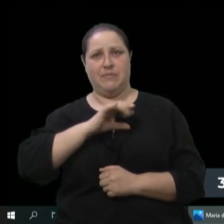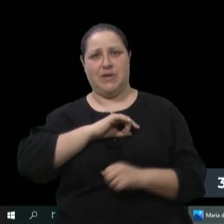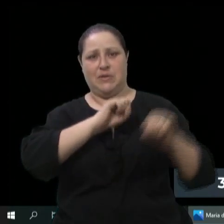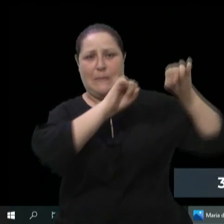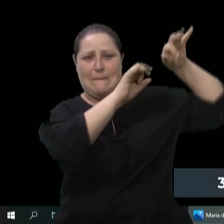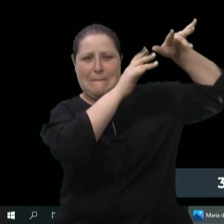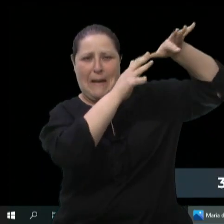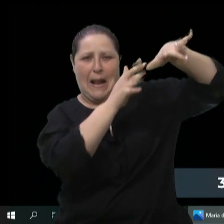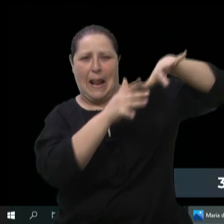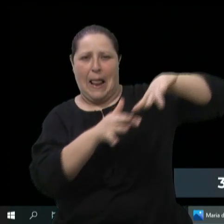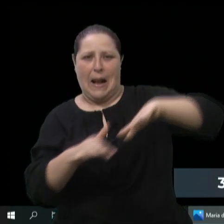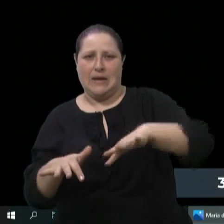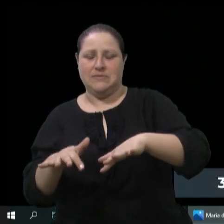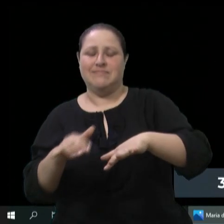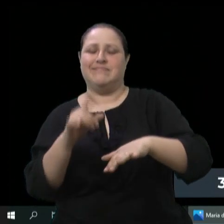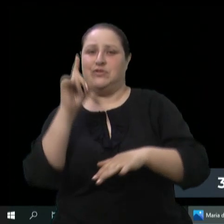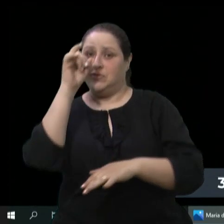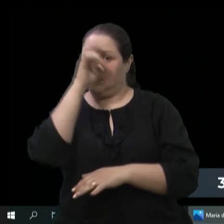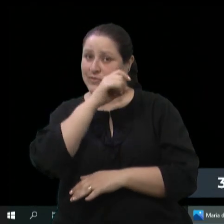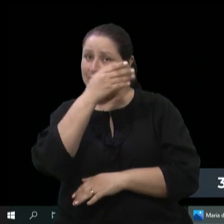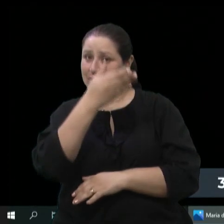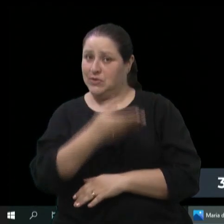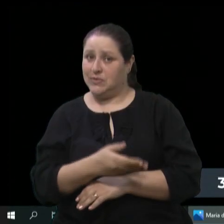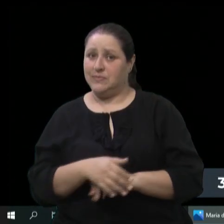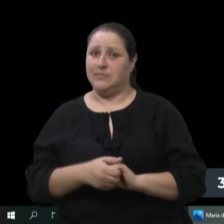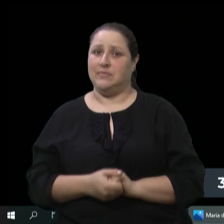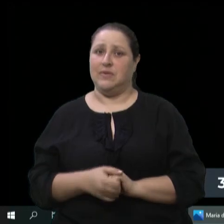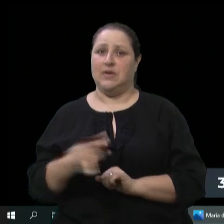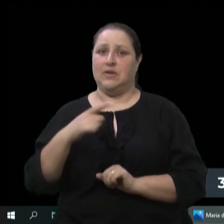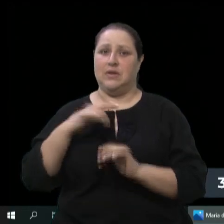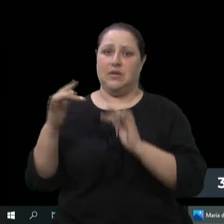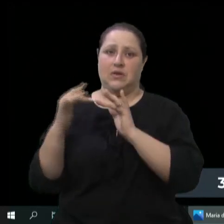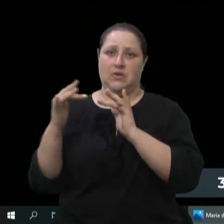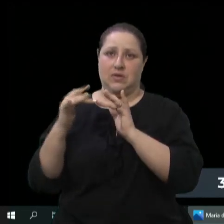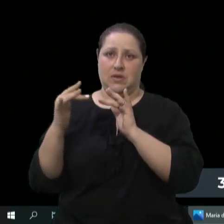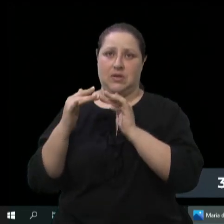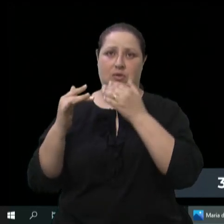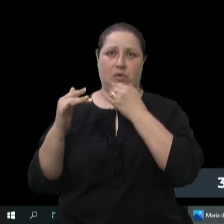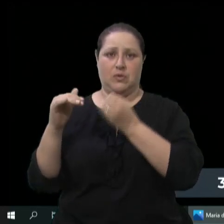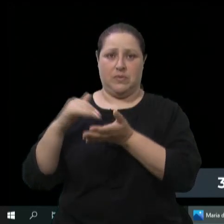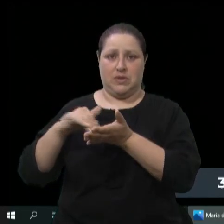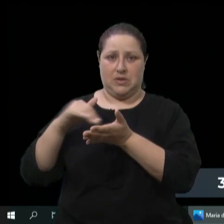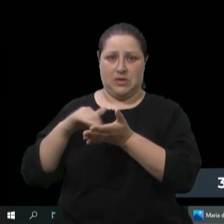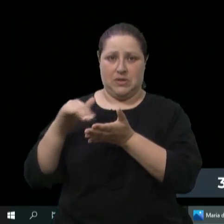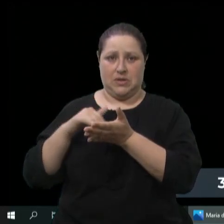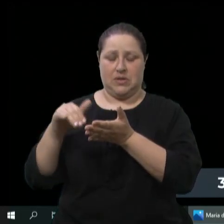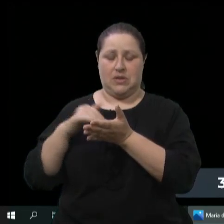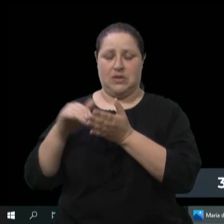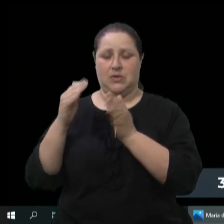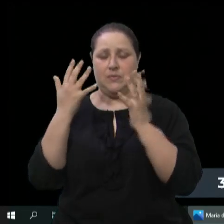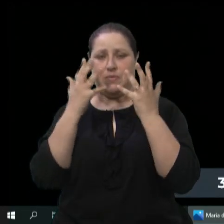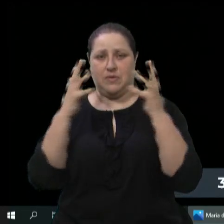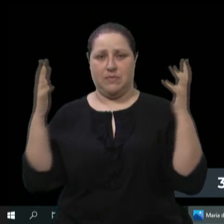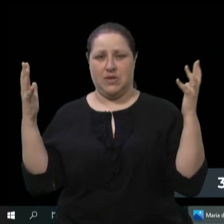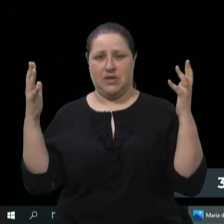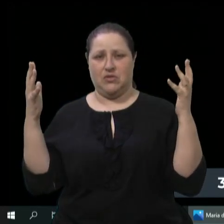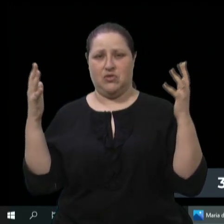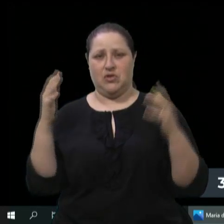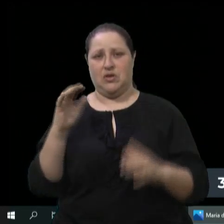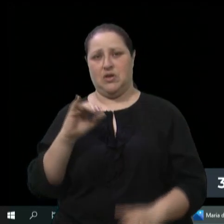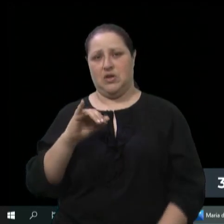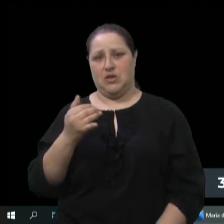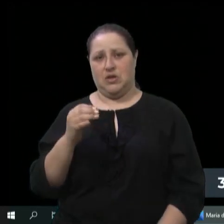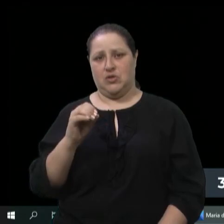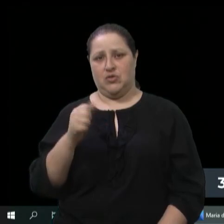uma situação complicada. Mantive contato com o secretário do Meio Ambiente, João Wes, que